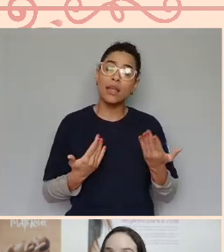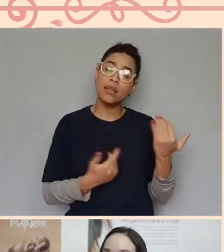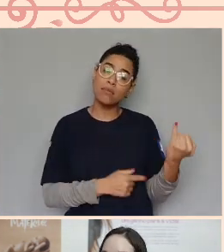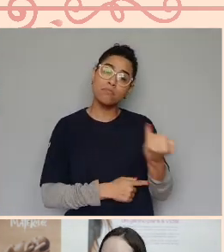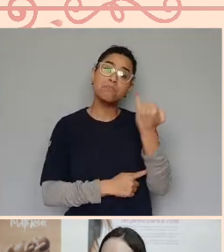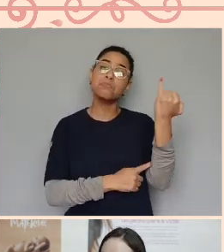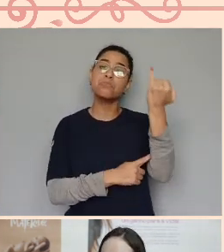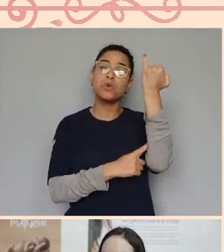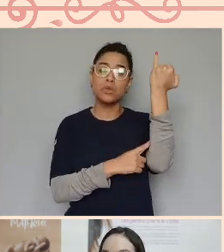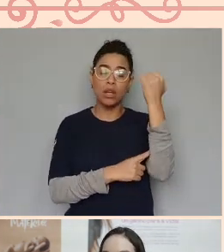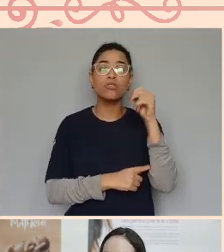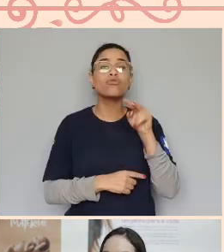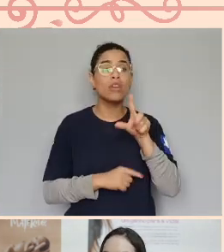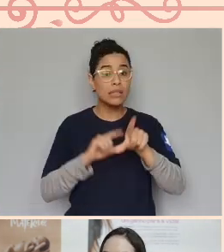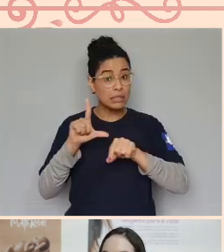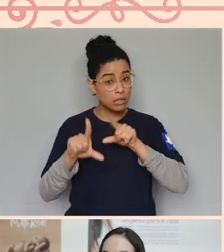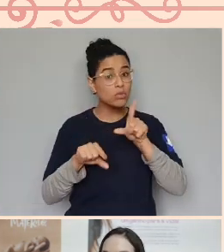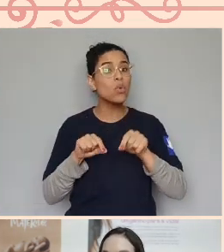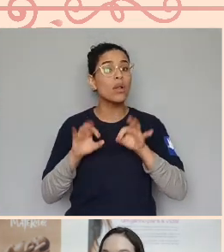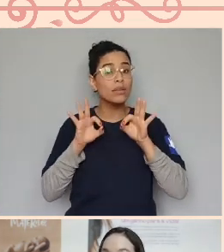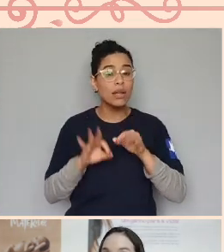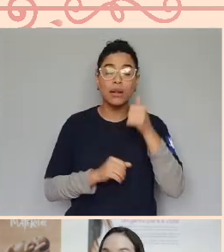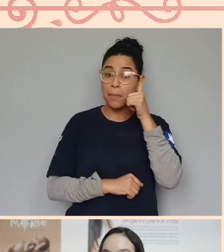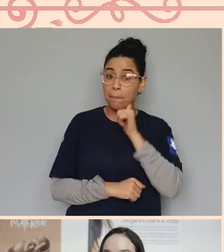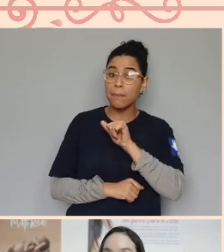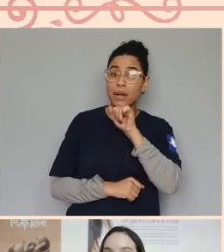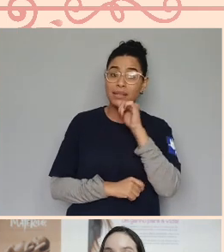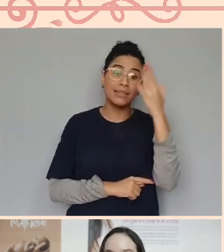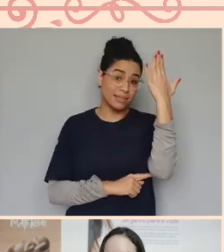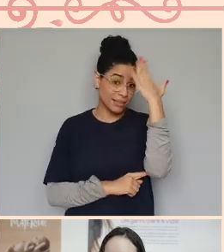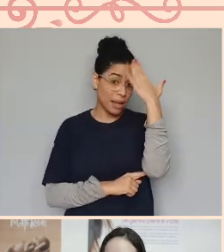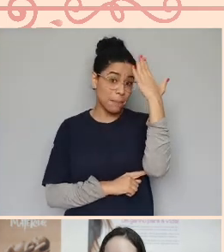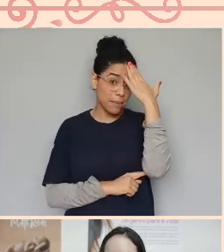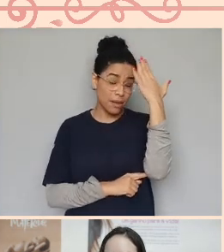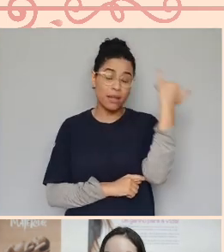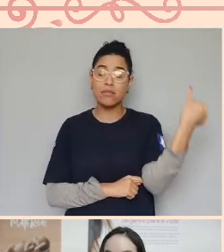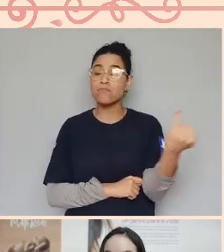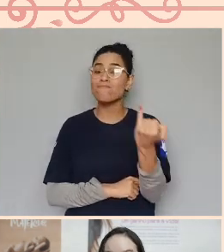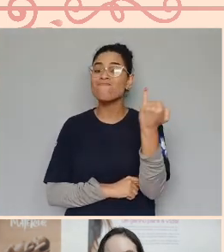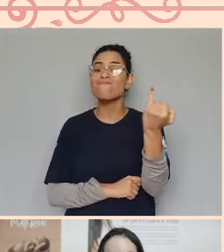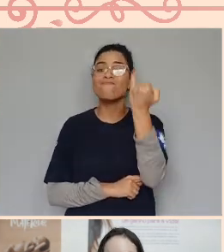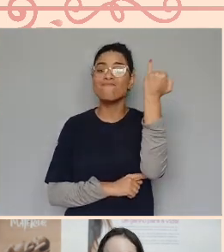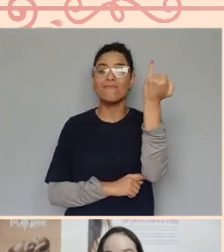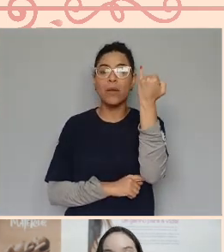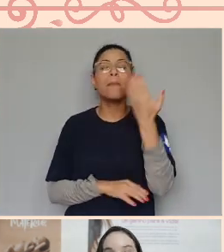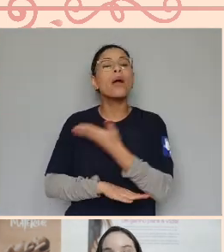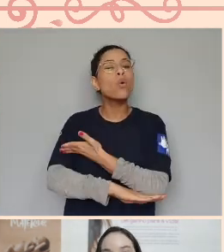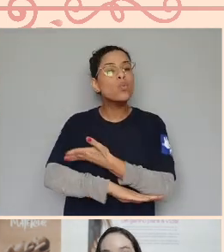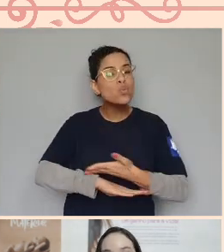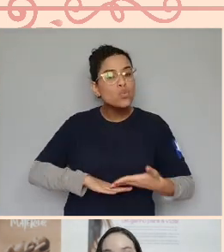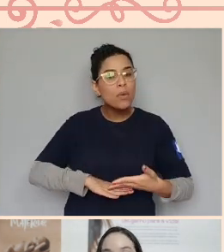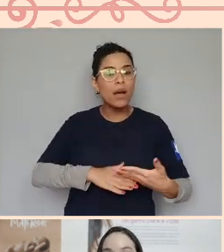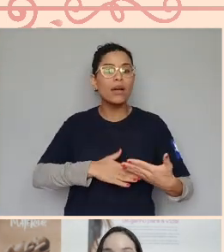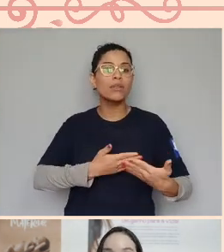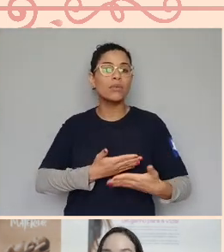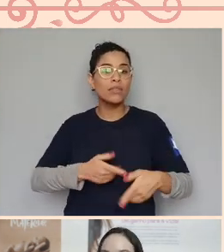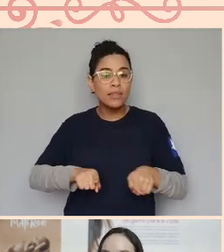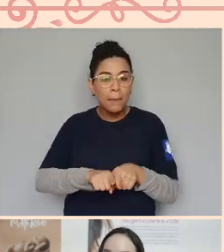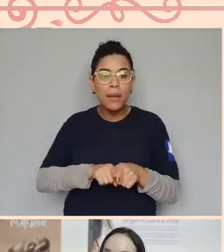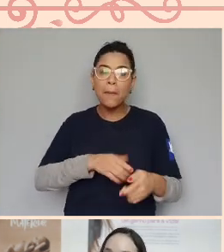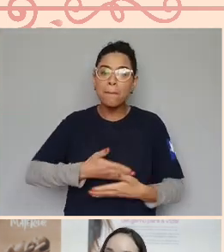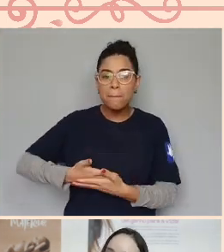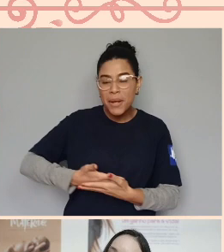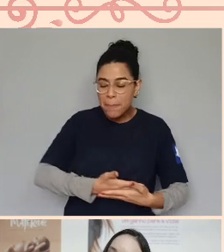não tão nutritiva. Então é importante que essa mãe ela faça uso desse alimento integral, até para já ir acostumando a criança a comer os